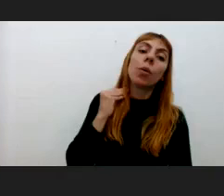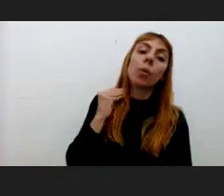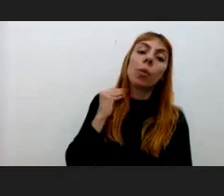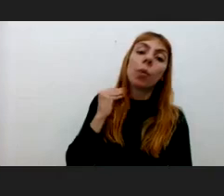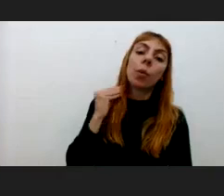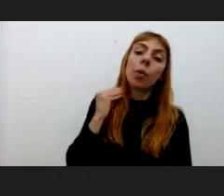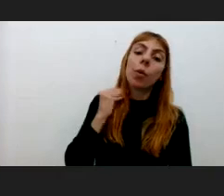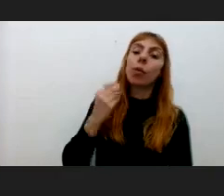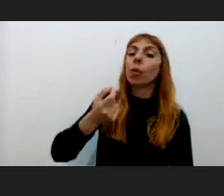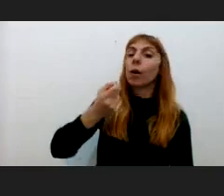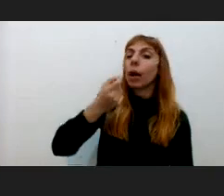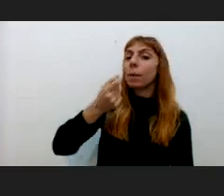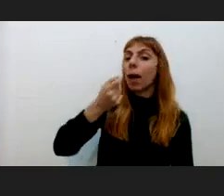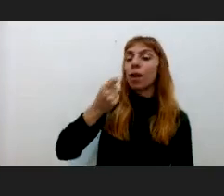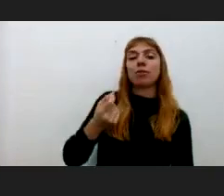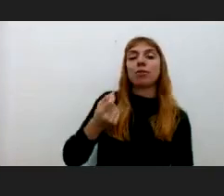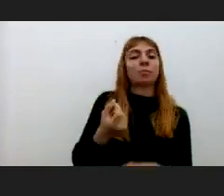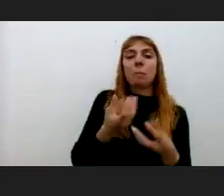um caso aí de um